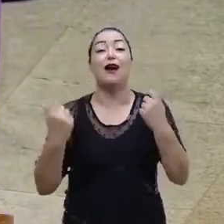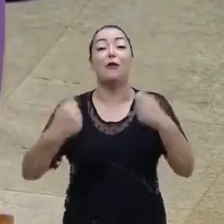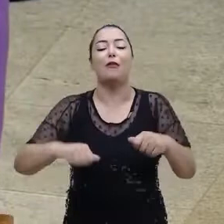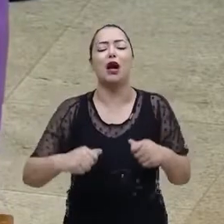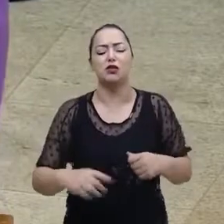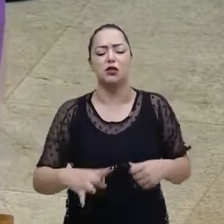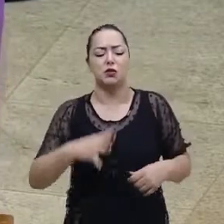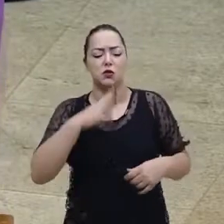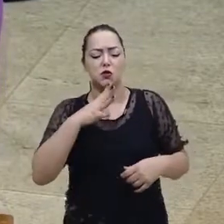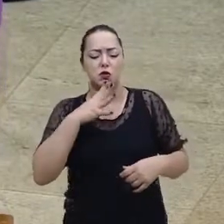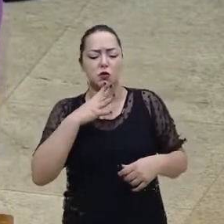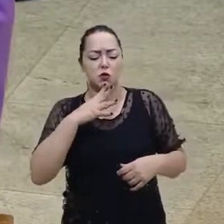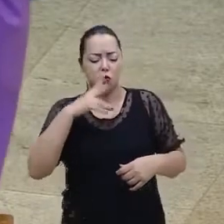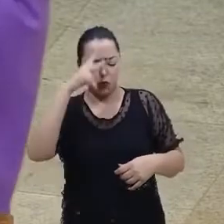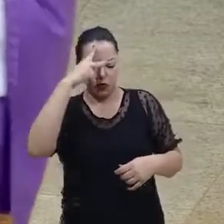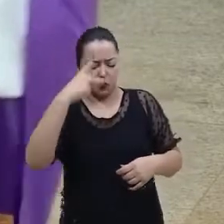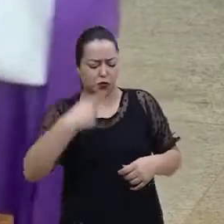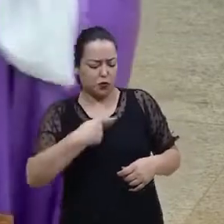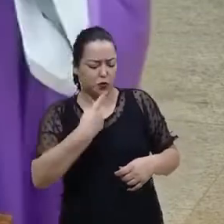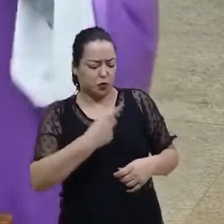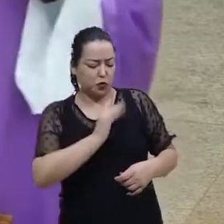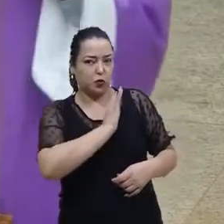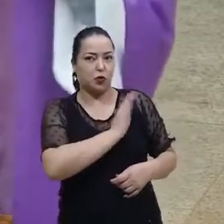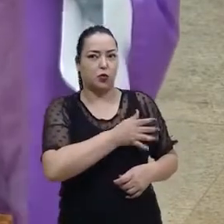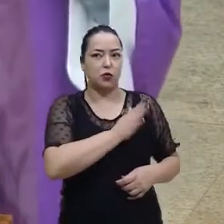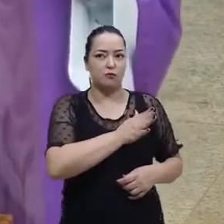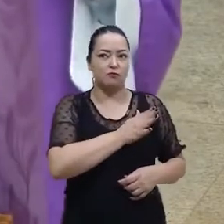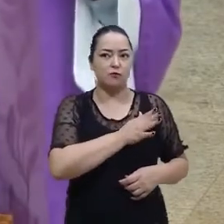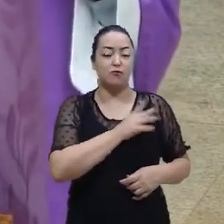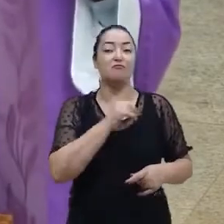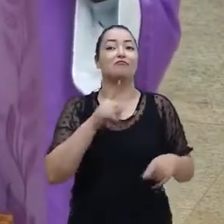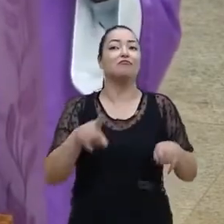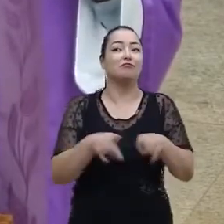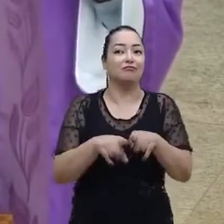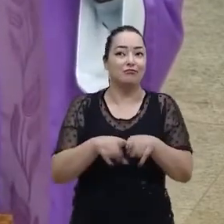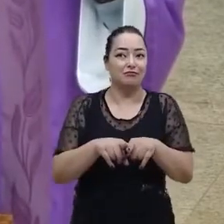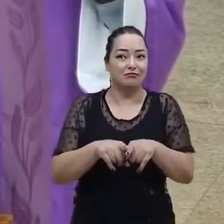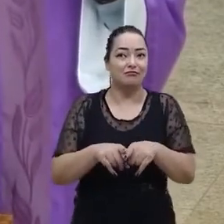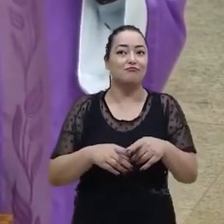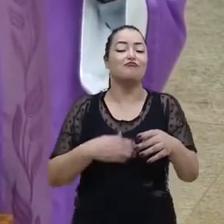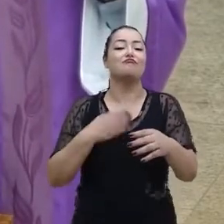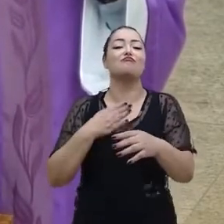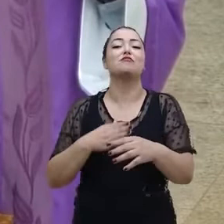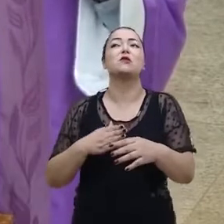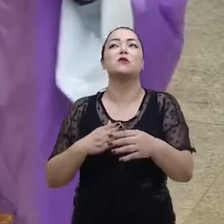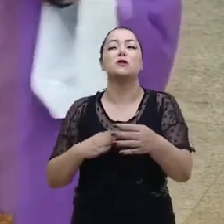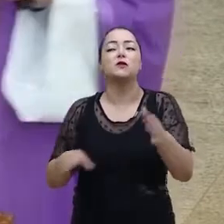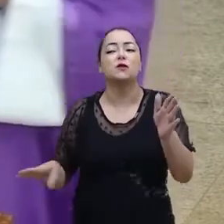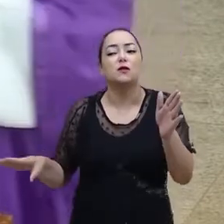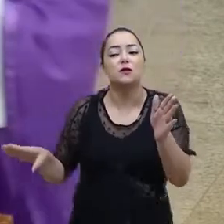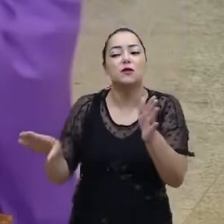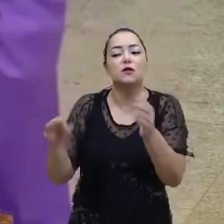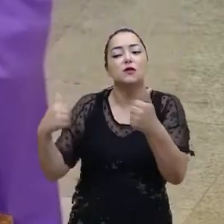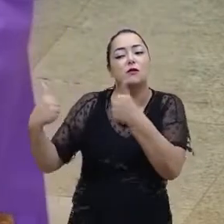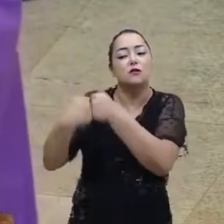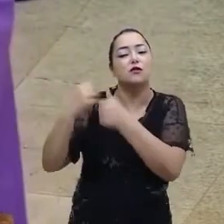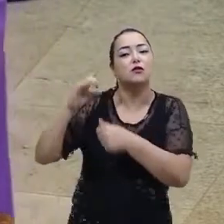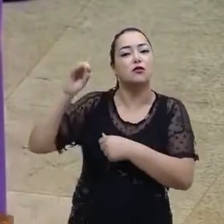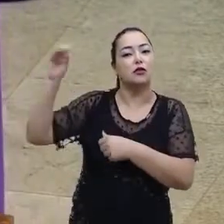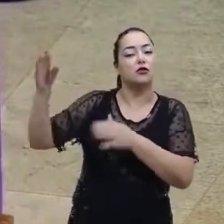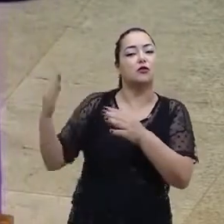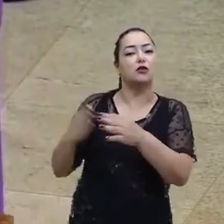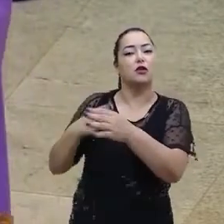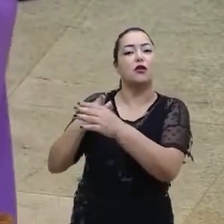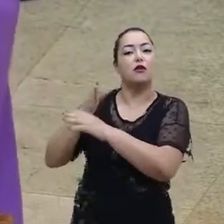acessar o seu interior você acessa a Deus se você chega um coração de Deus